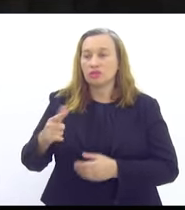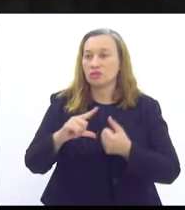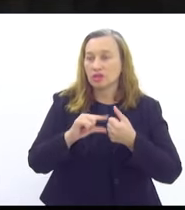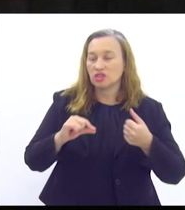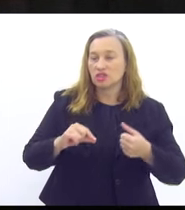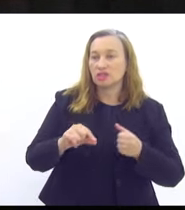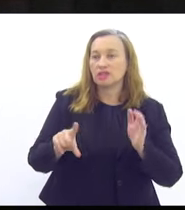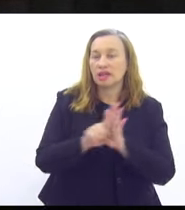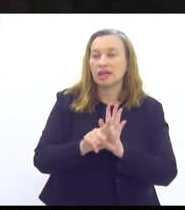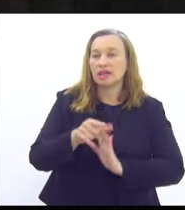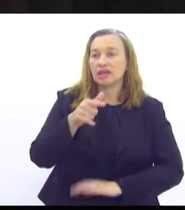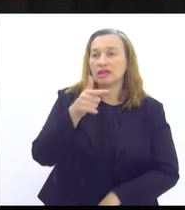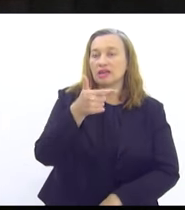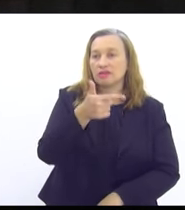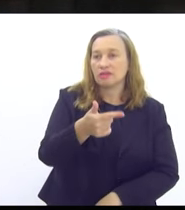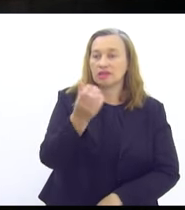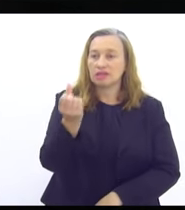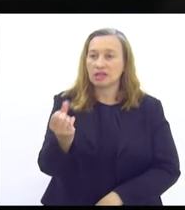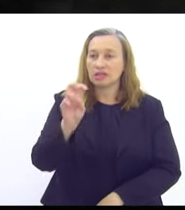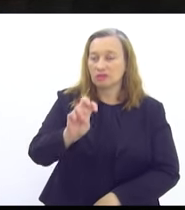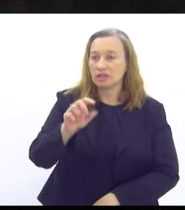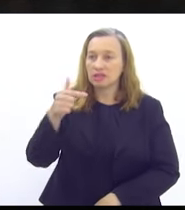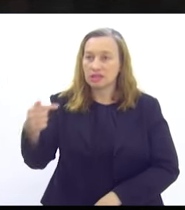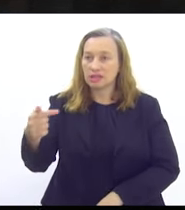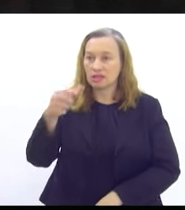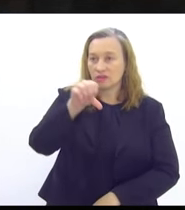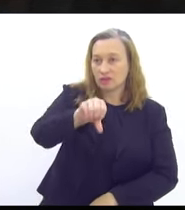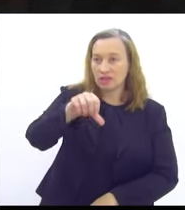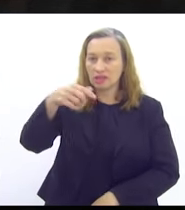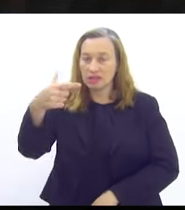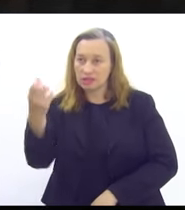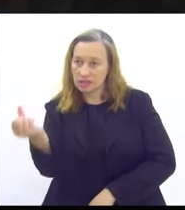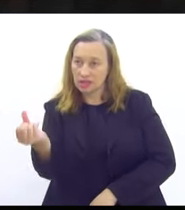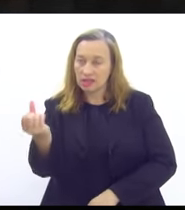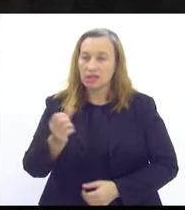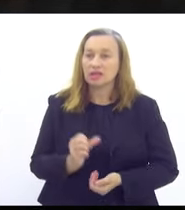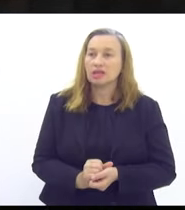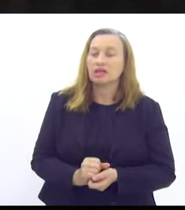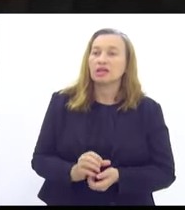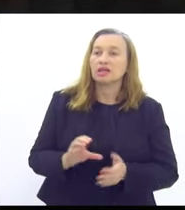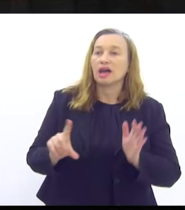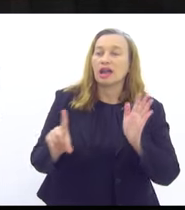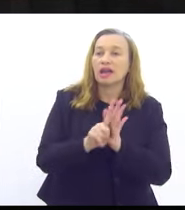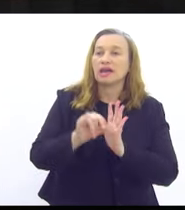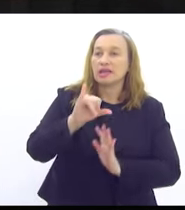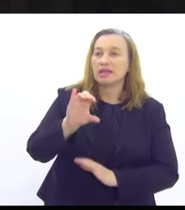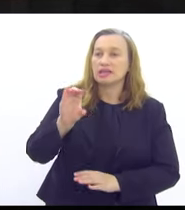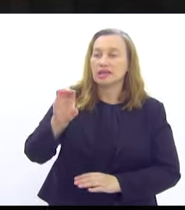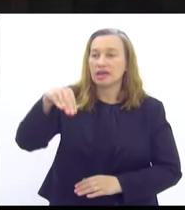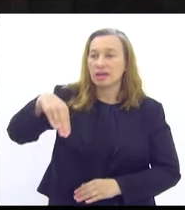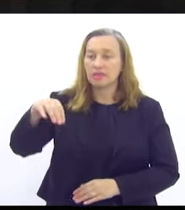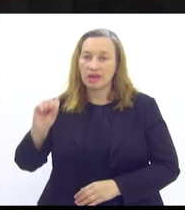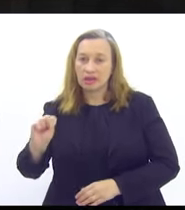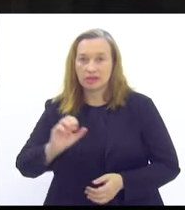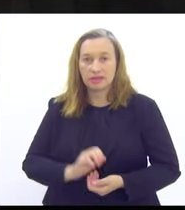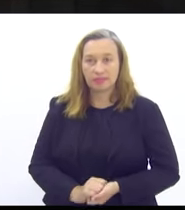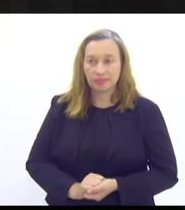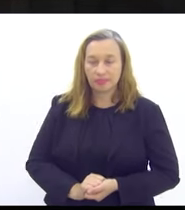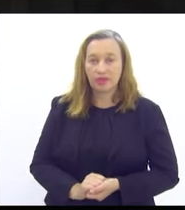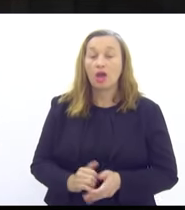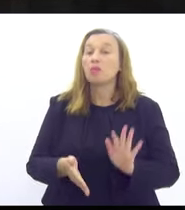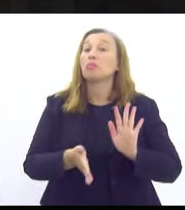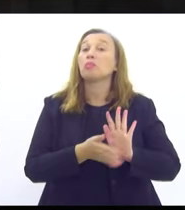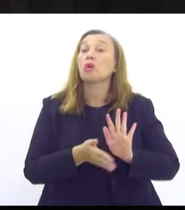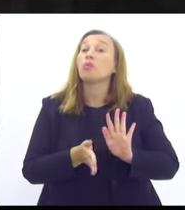Lei 2657 de 96, que é a lei do ICMS. O que